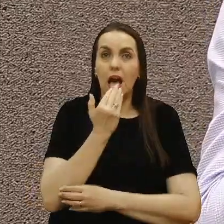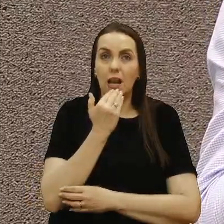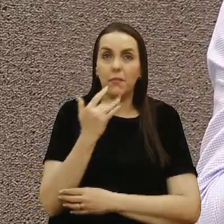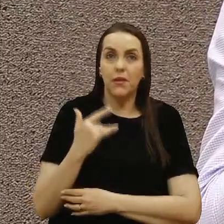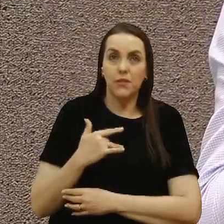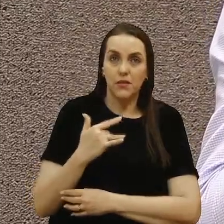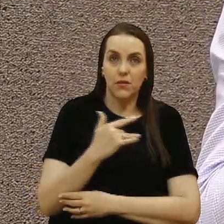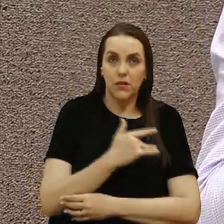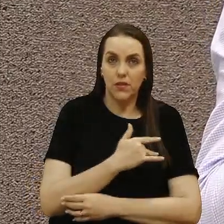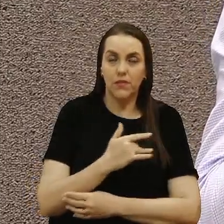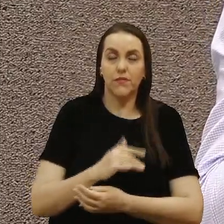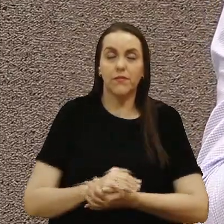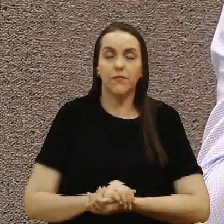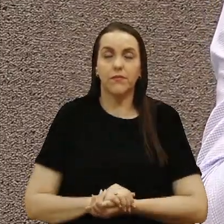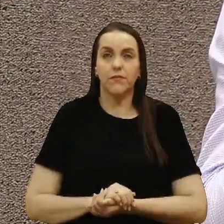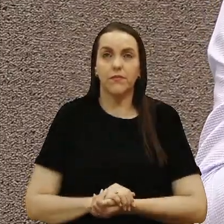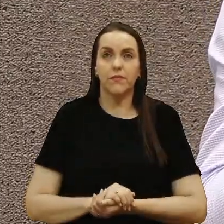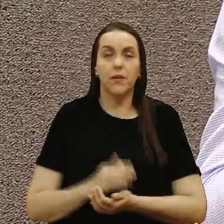saudável.